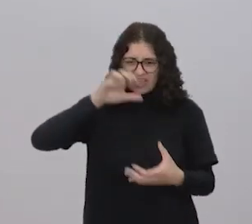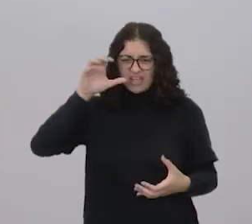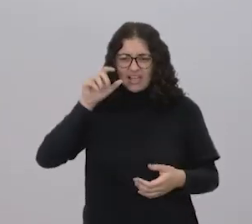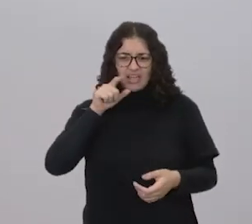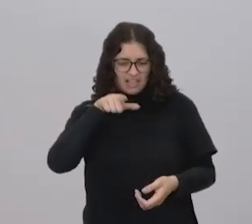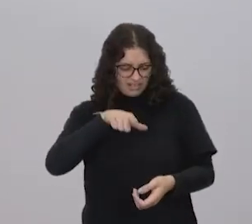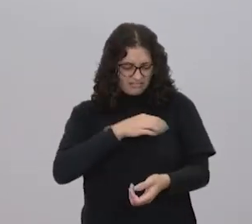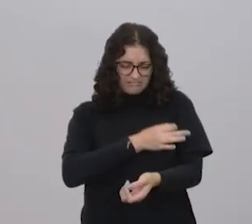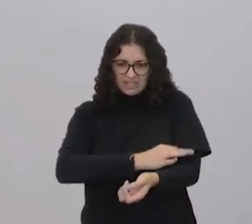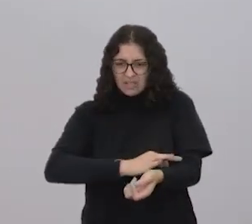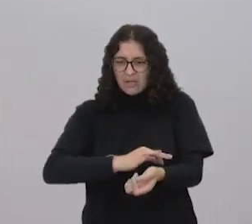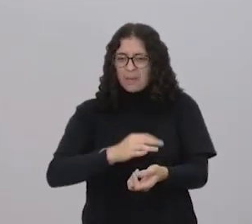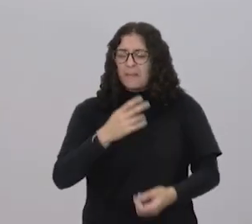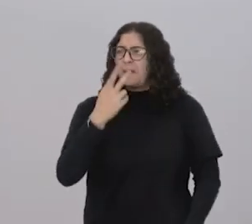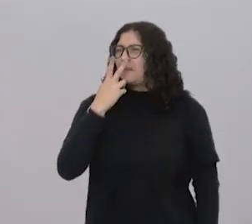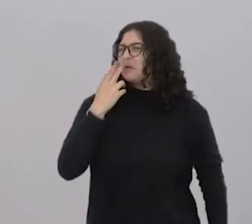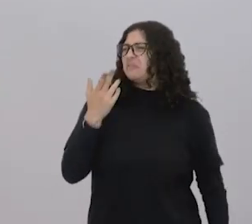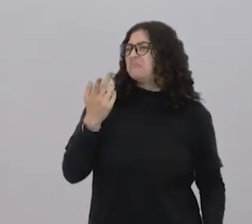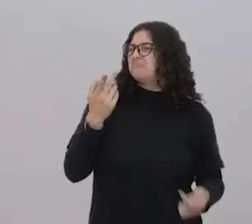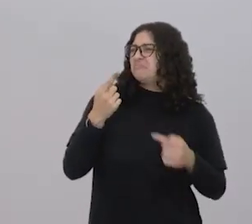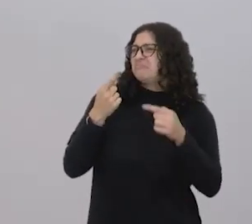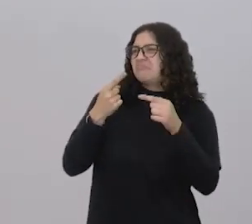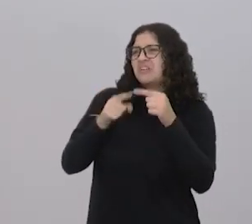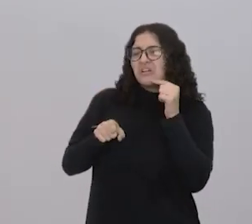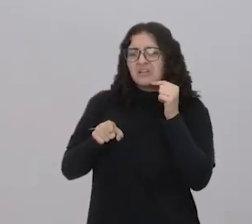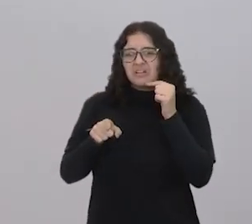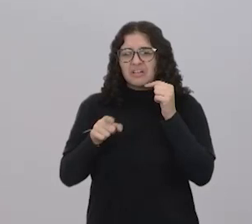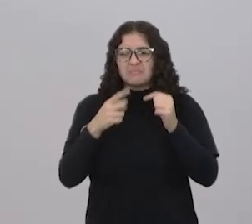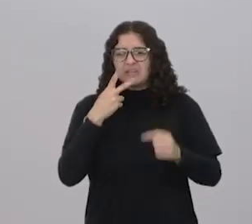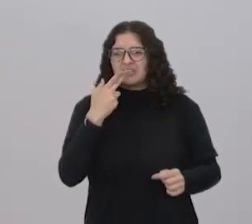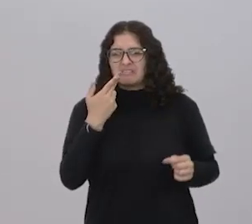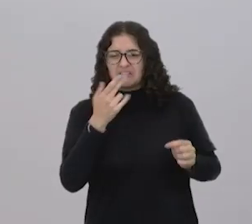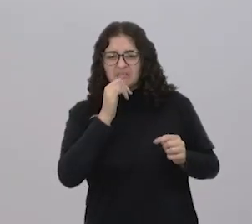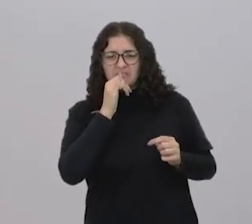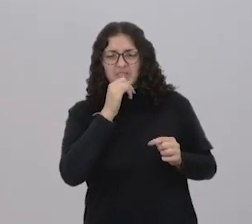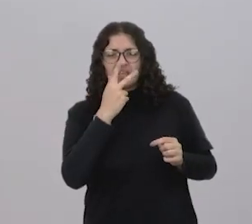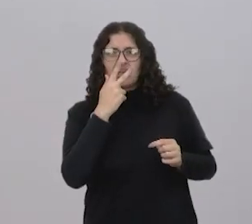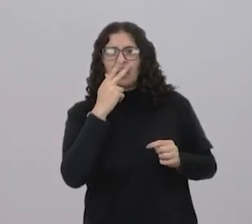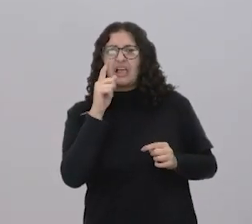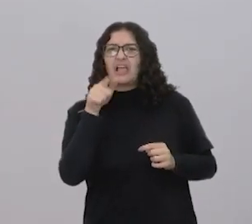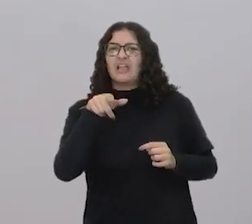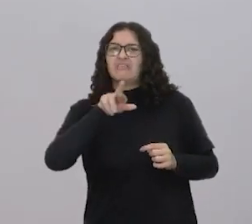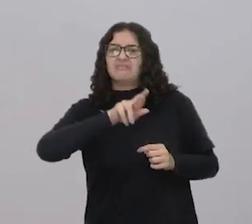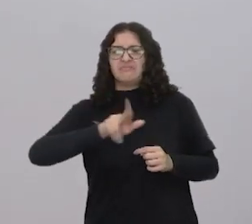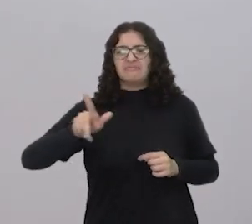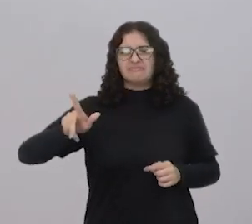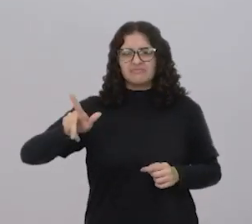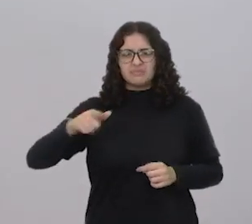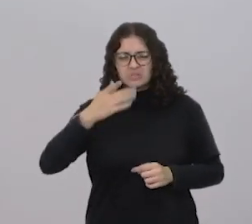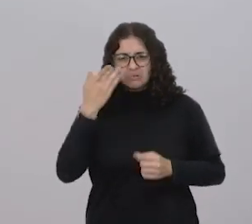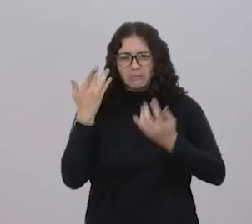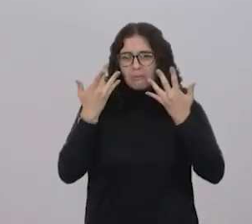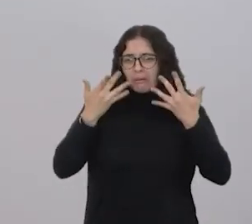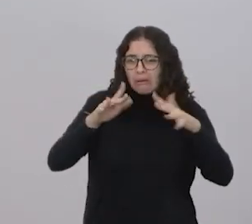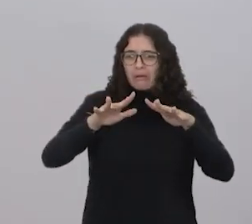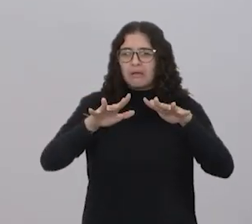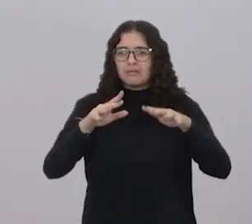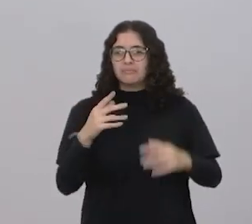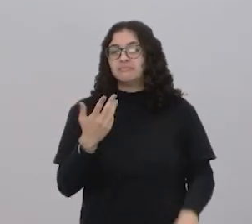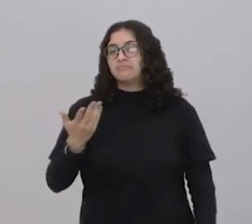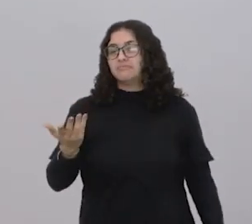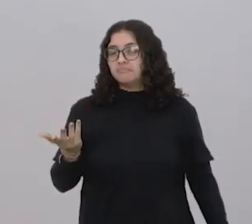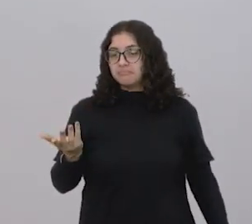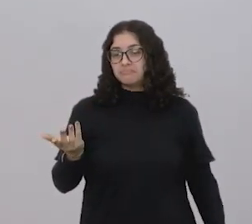ela está saindo fortemente do padrão, ela está entrando numa outra